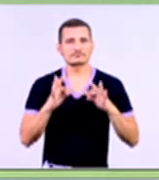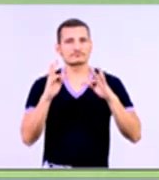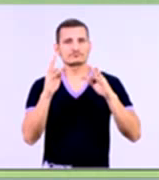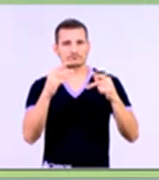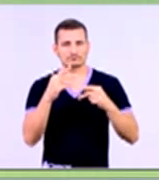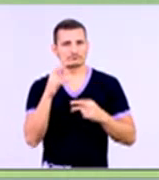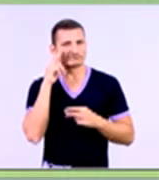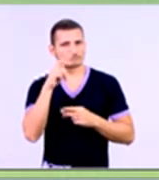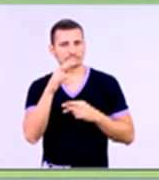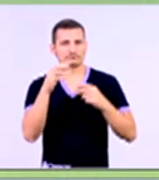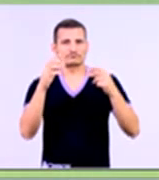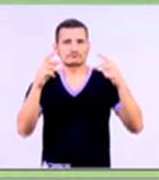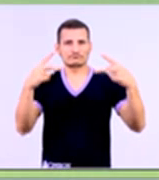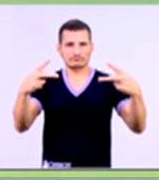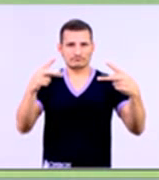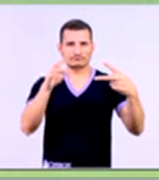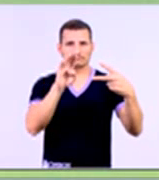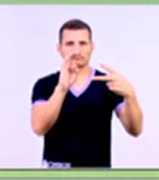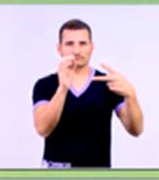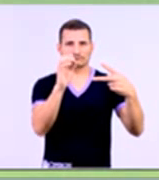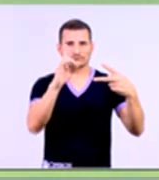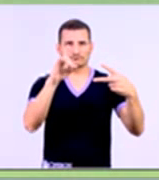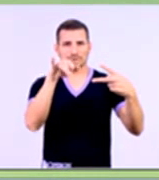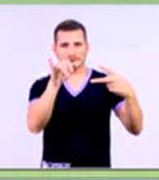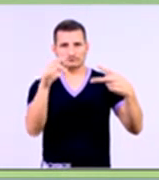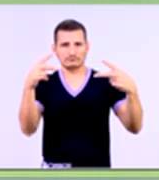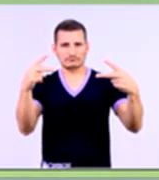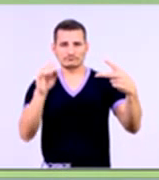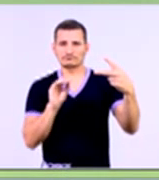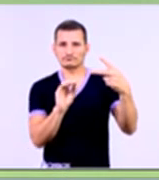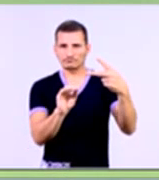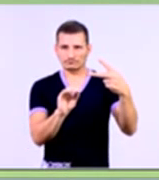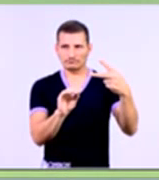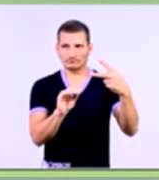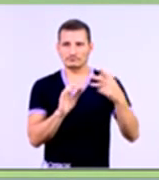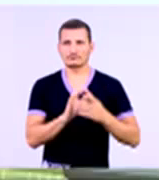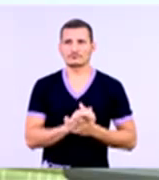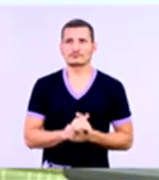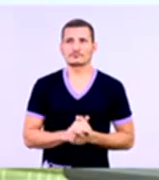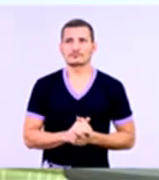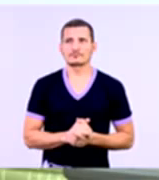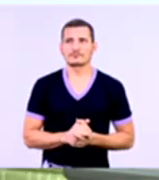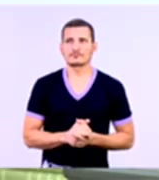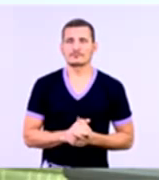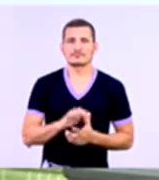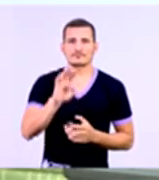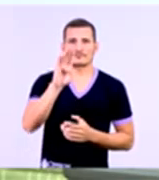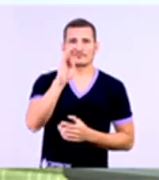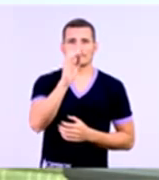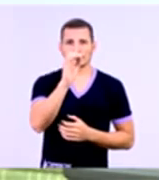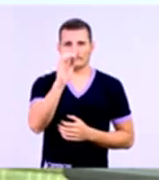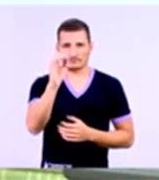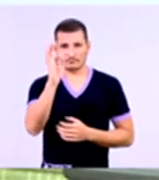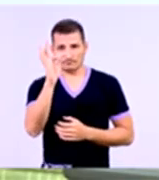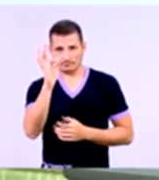dentro deste código. Bom, o Bootstrap nada mais, nada